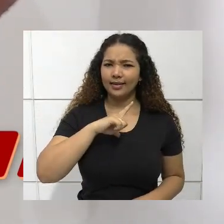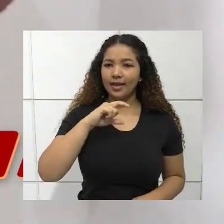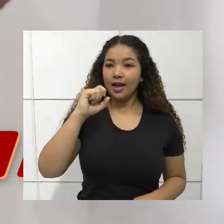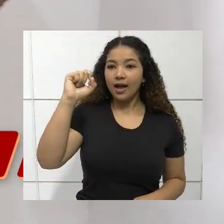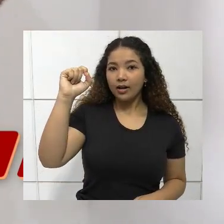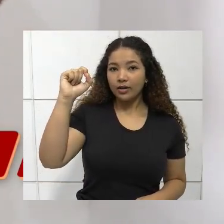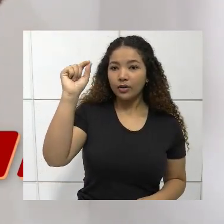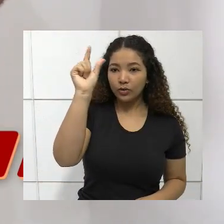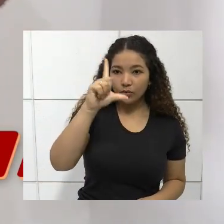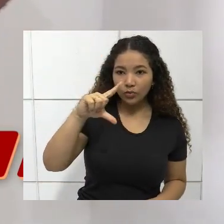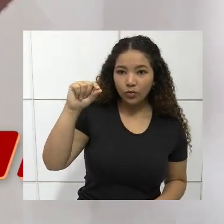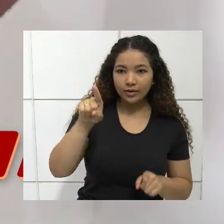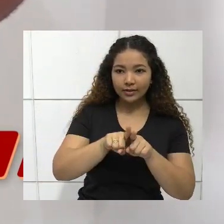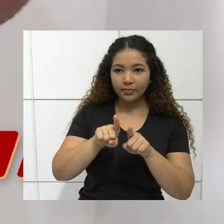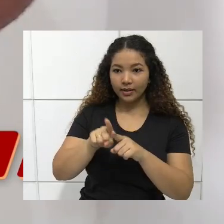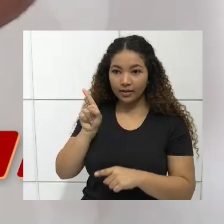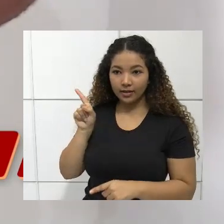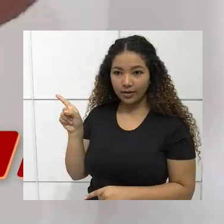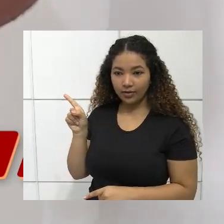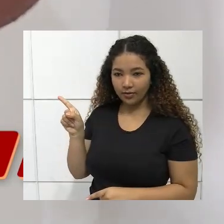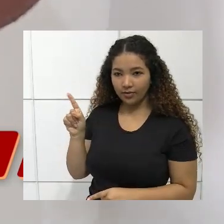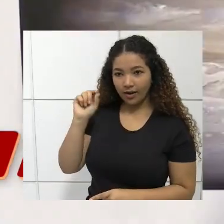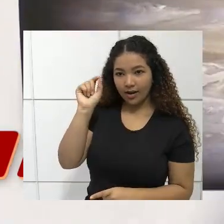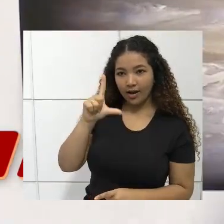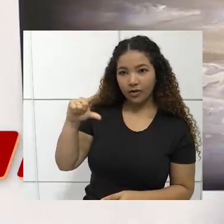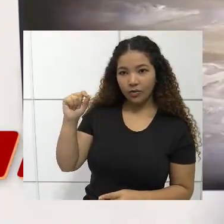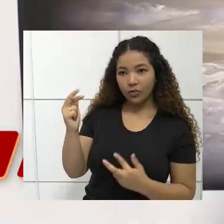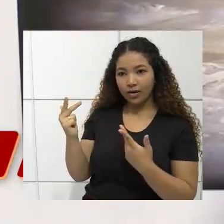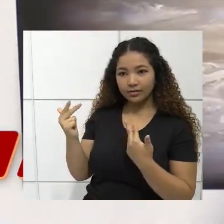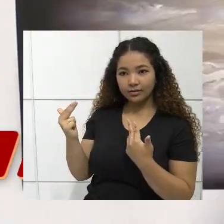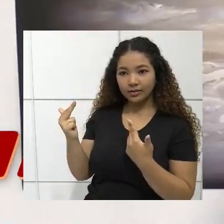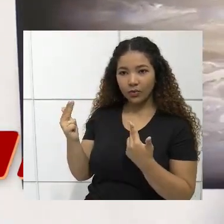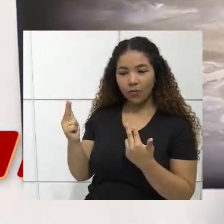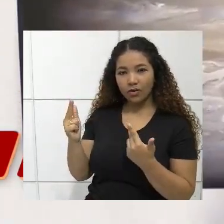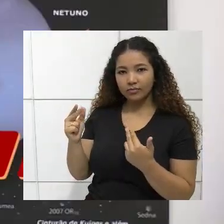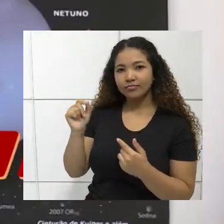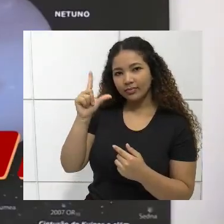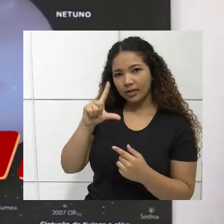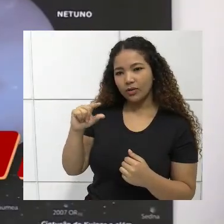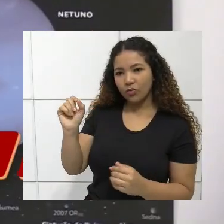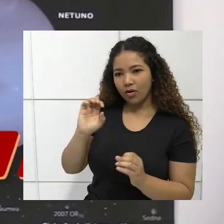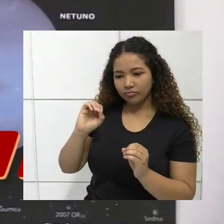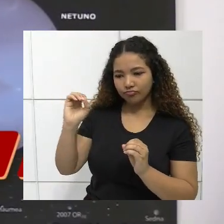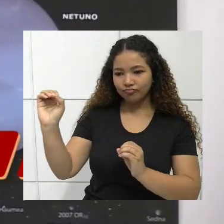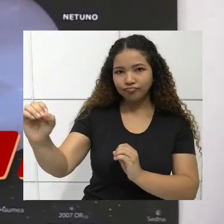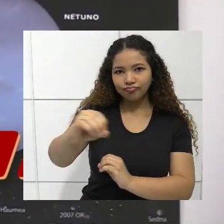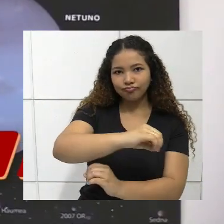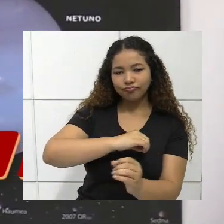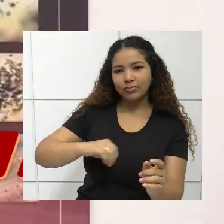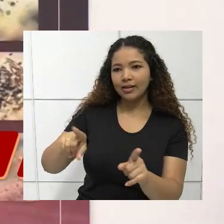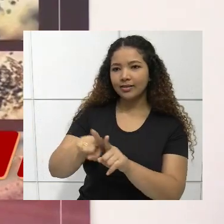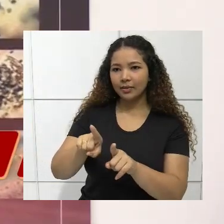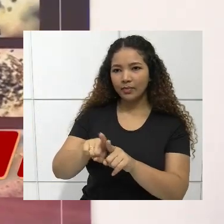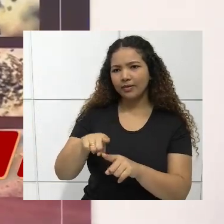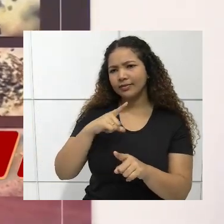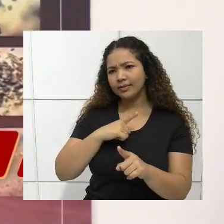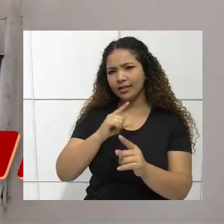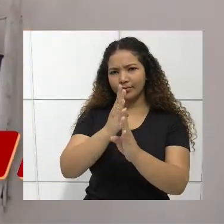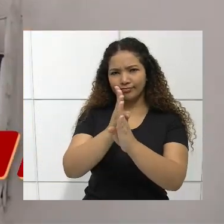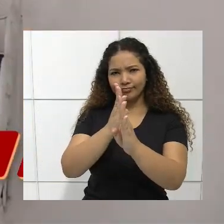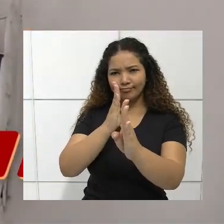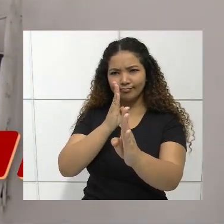também ela vai estar seguindo, né, esse movimento de rotação. E ela vai possuir as suas fases, né? As fases da Lua, na qual te conhecemos, que